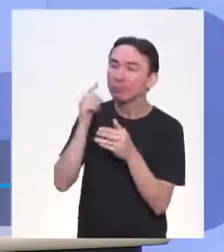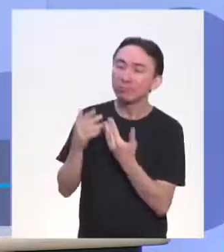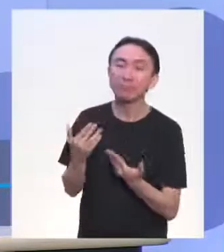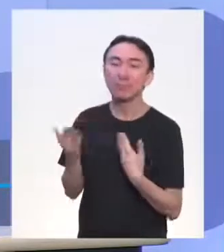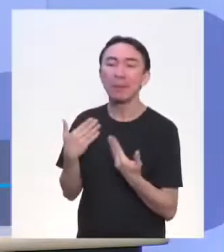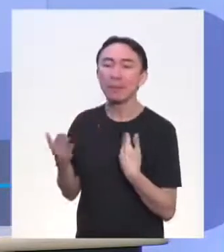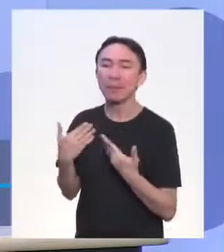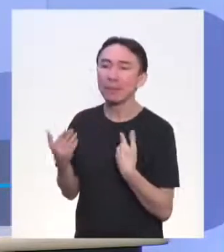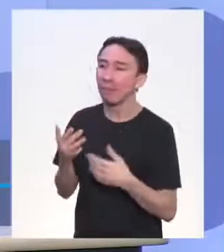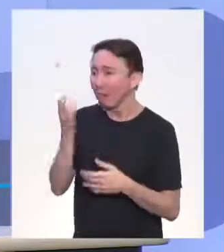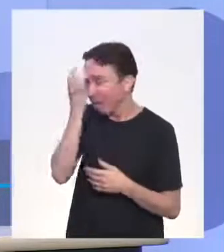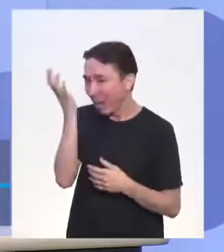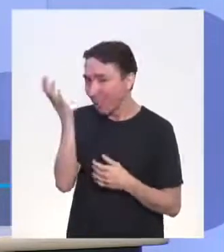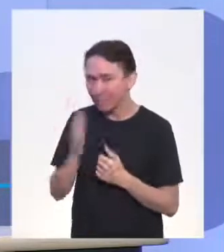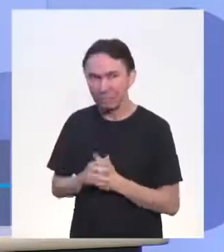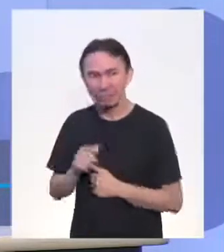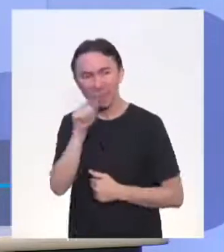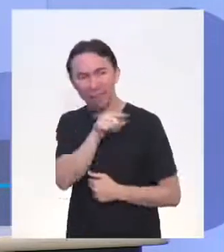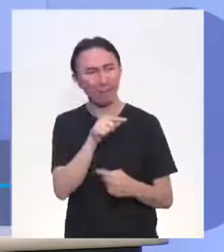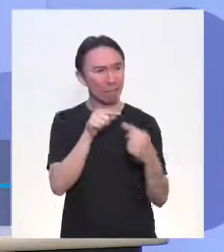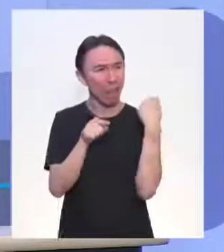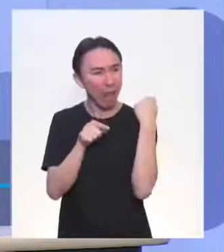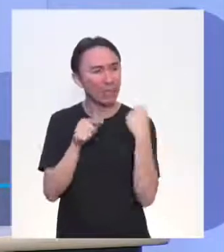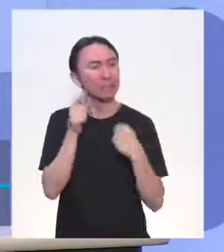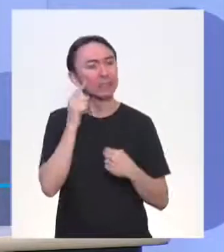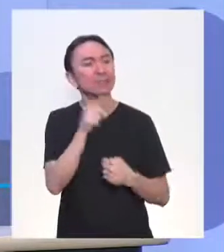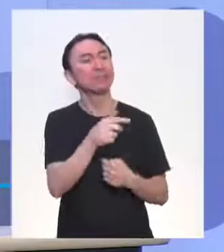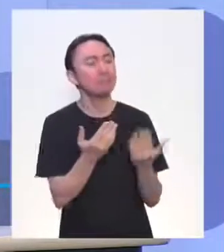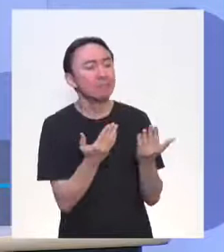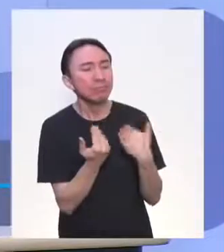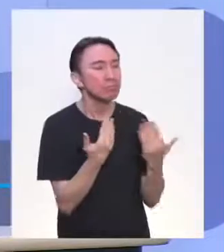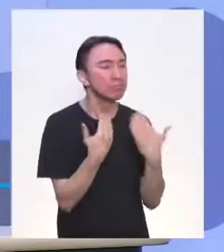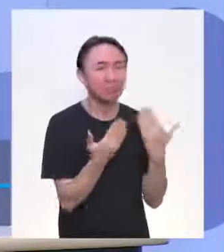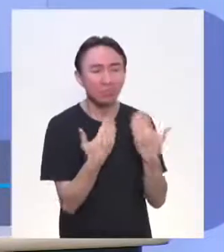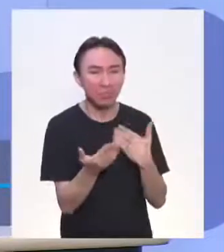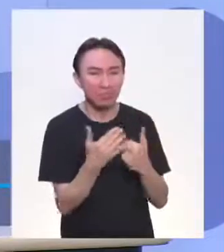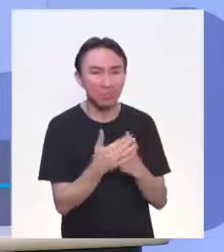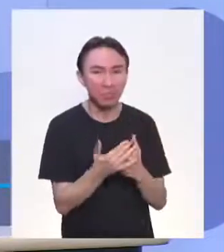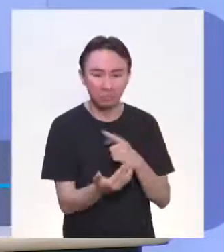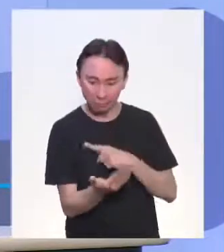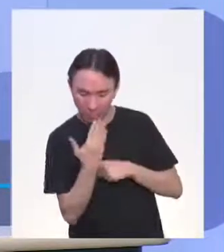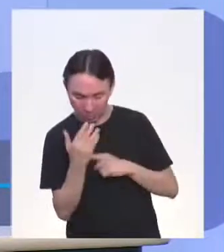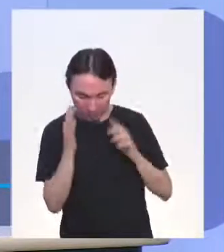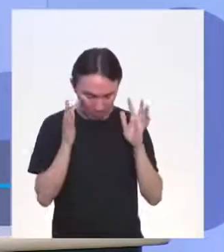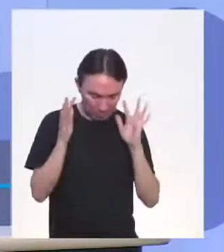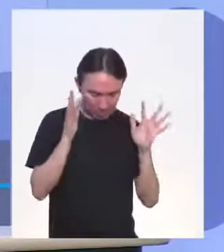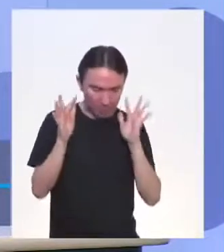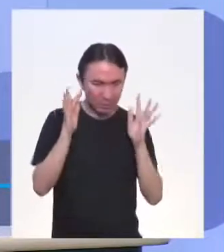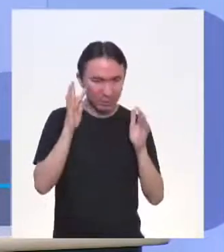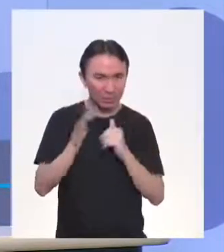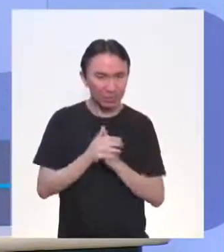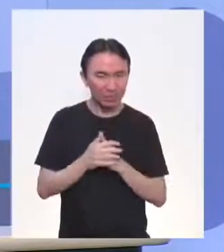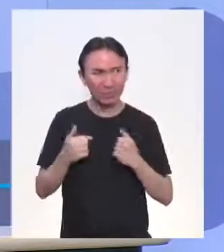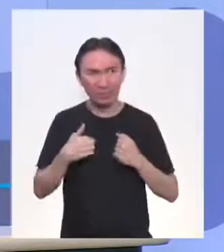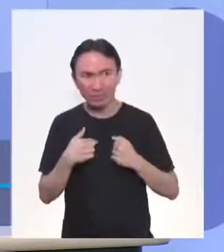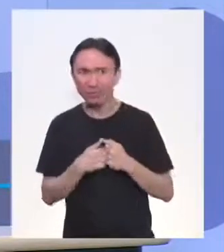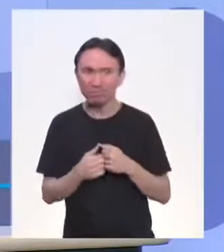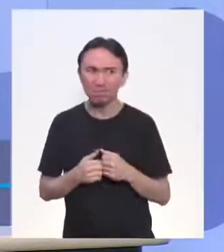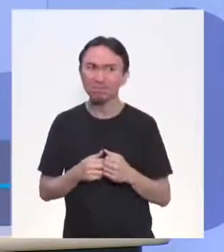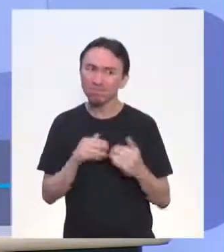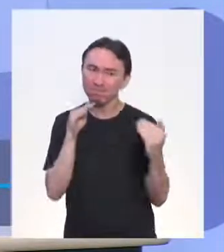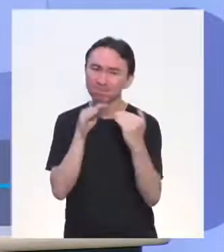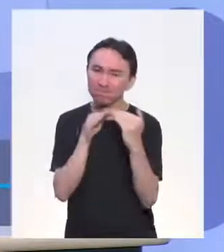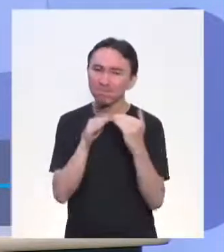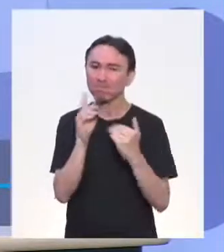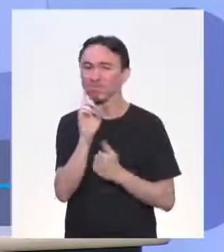Então, aquele que vai me fazer refletir é aquele em que eu vou encontrar assim, coisas que eu não sou tão a favor, mas vão